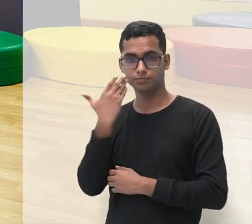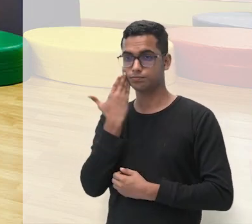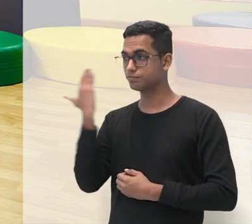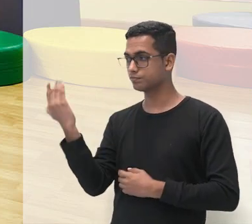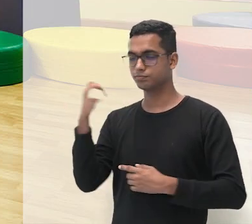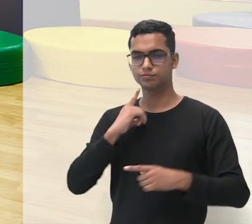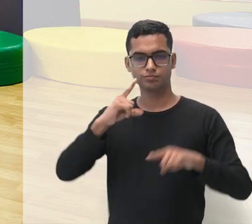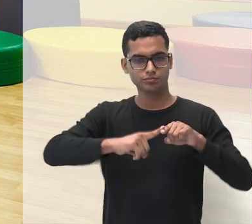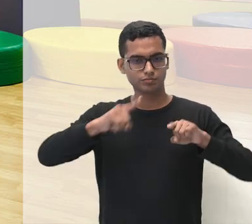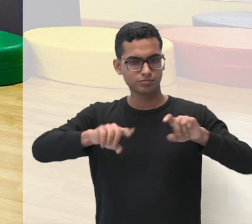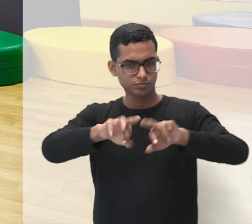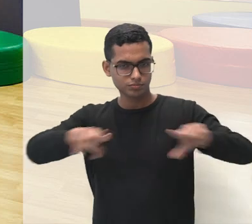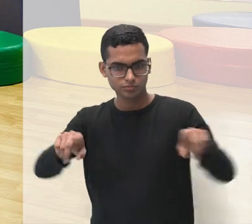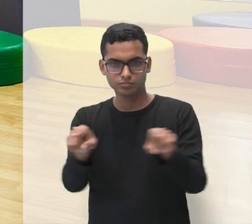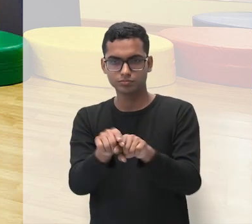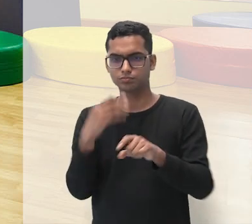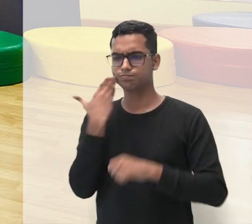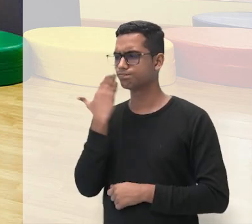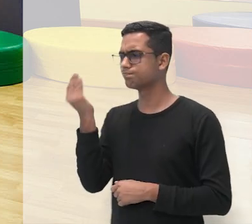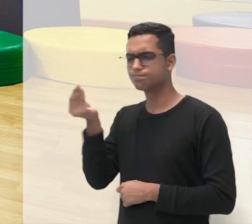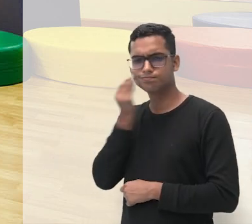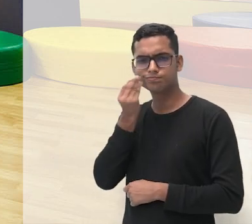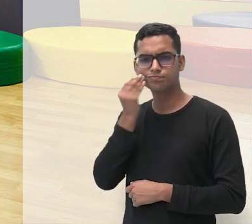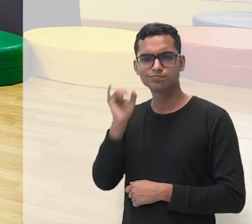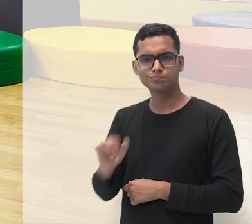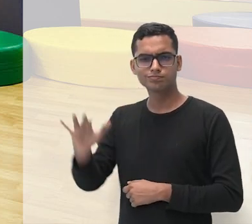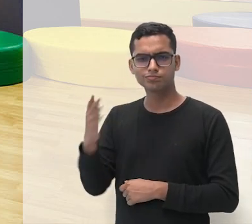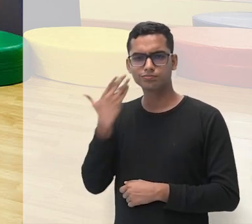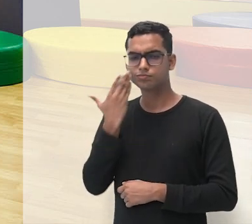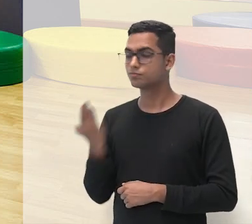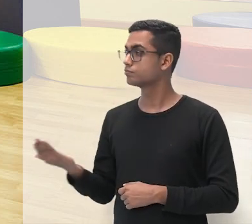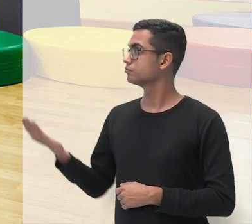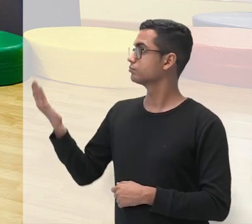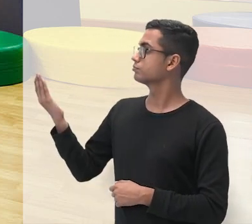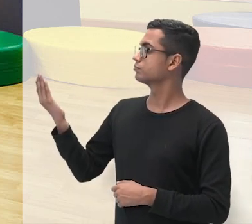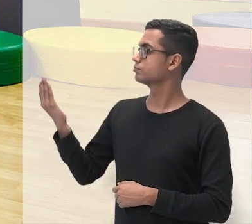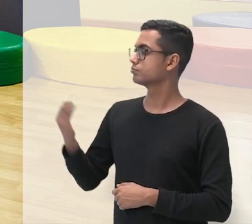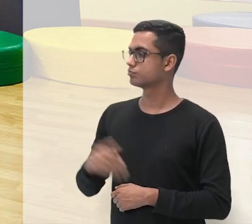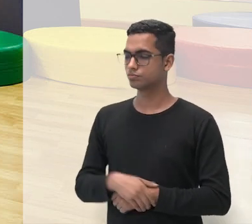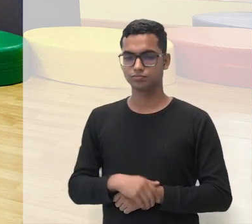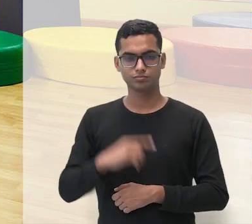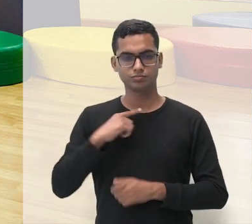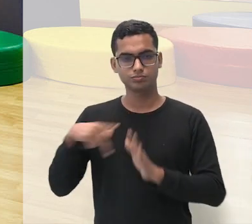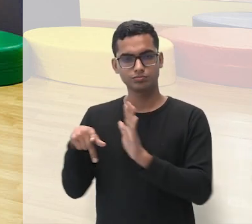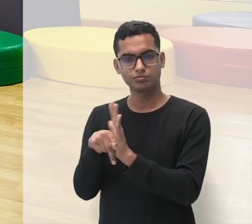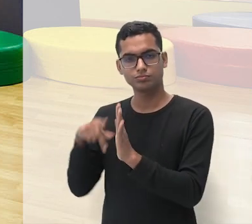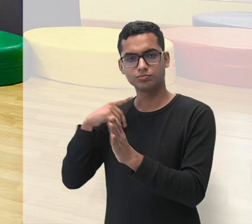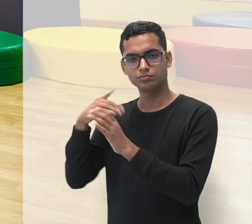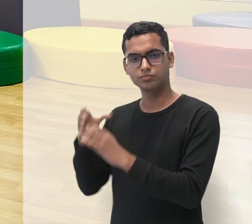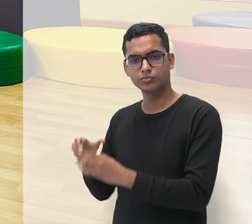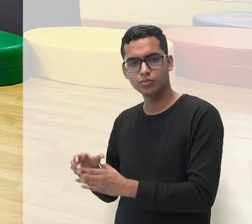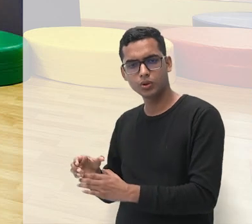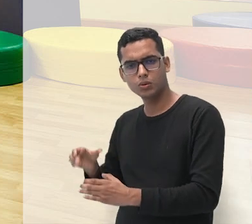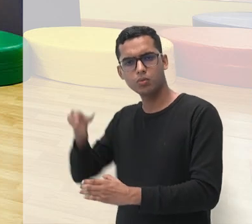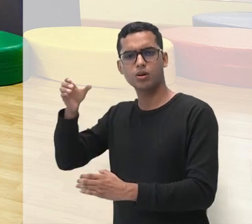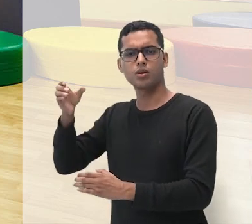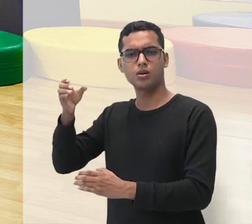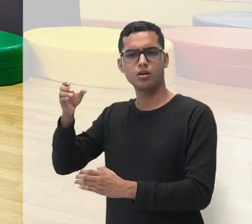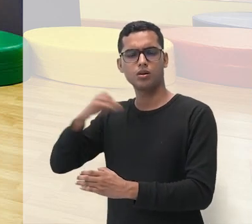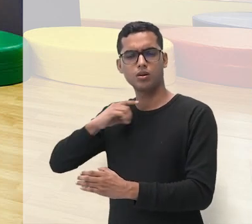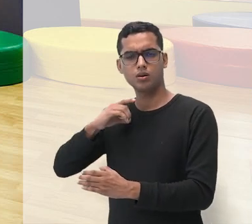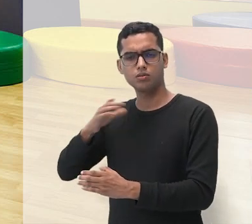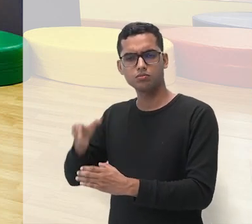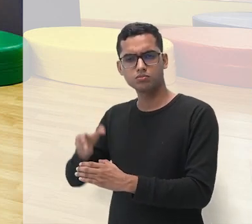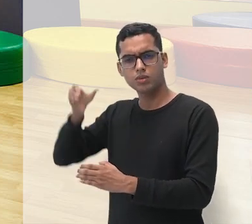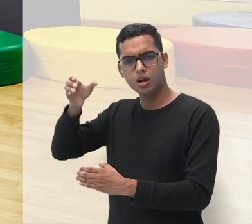variações. A próxima, observem aí. Nós temos taco, bola, temos